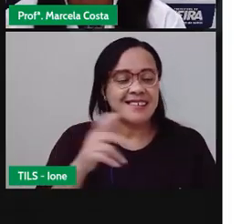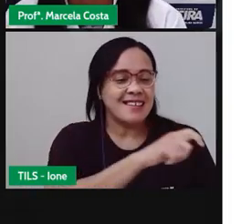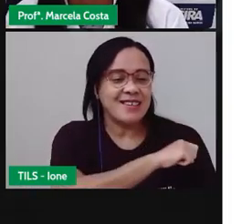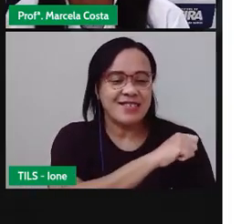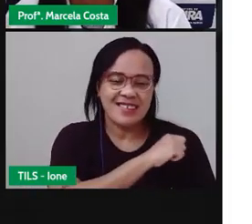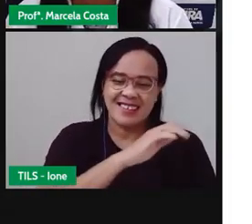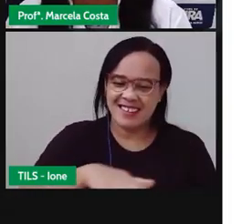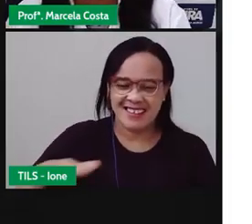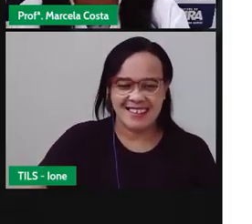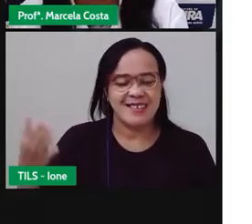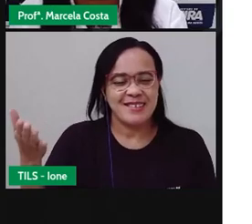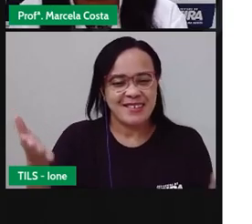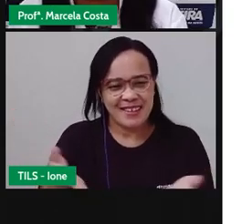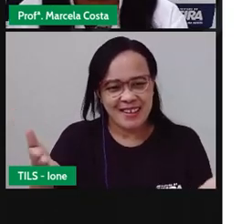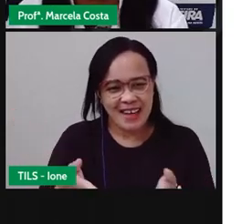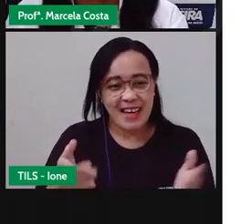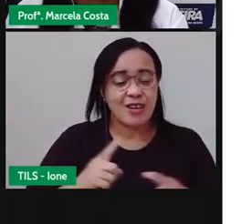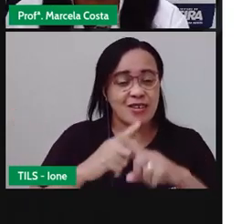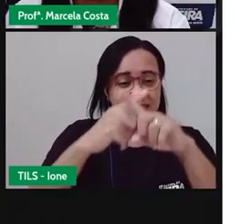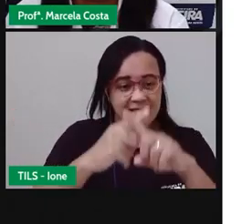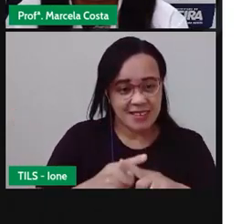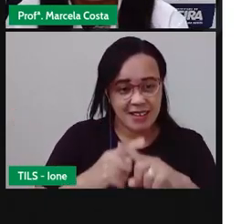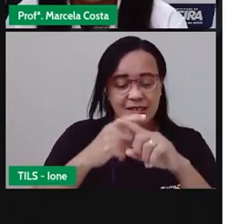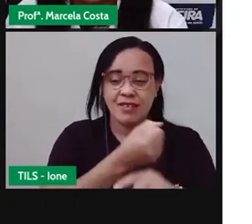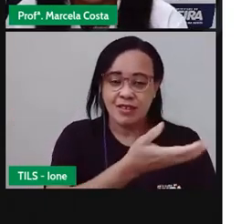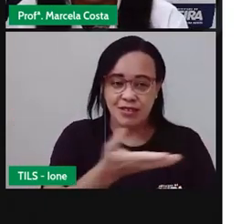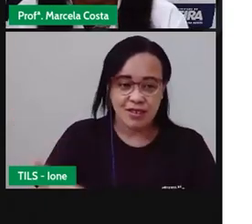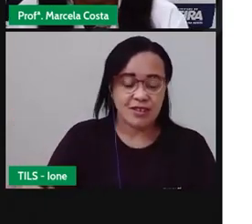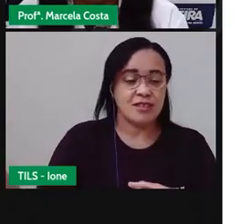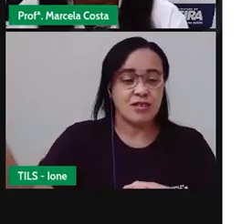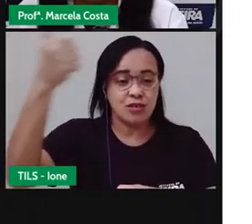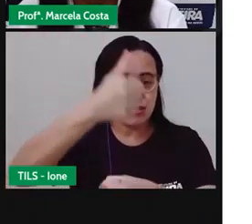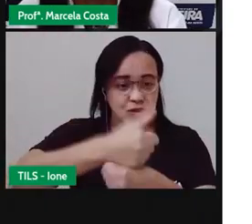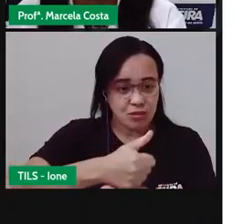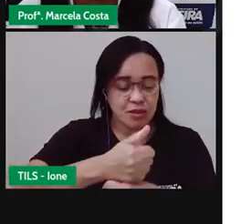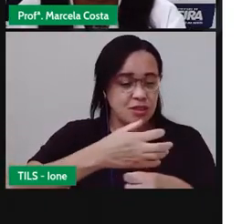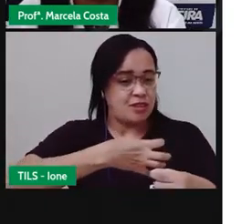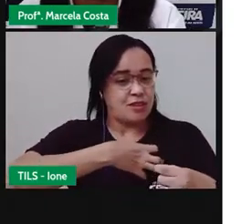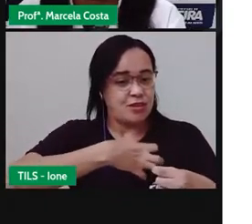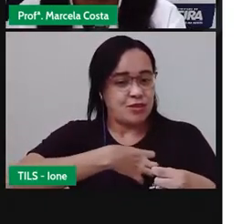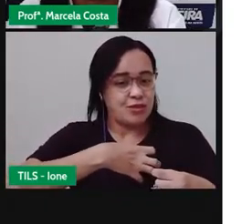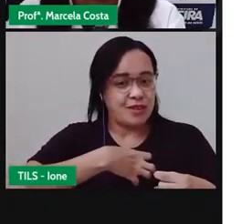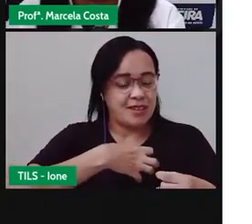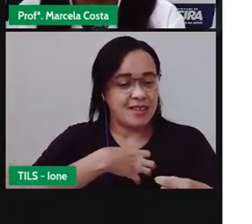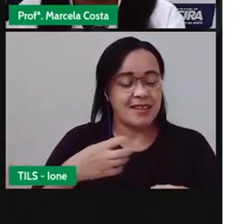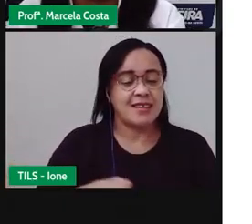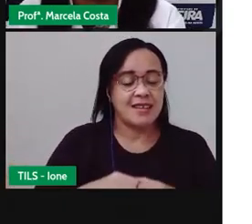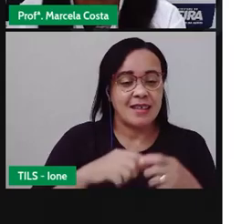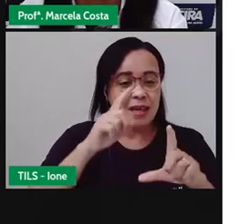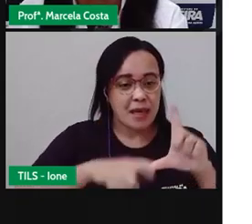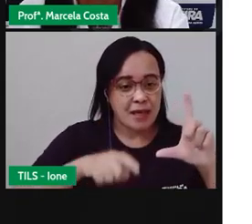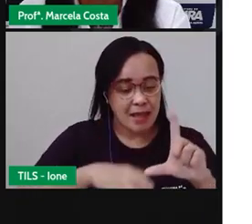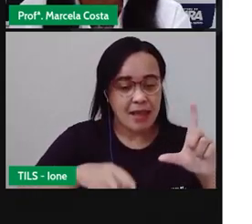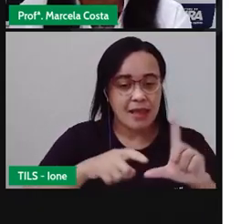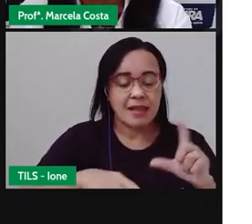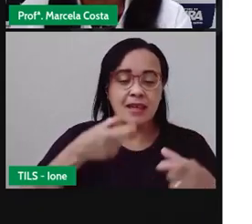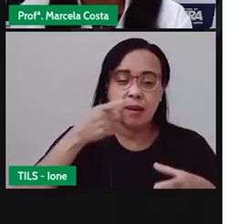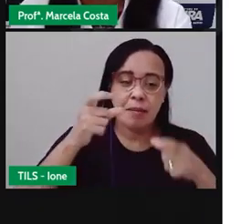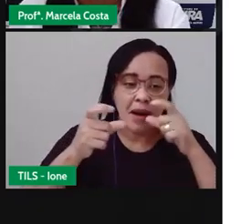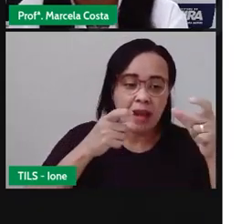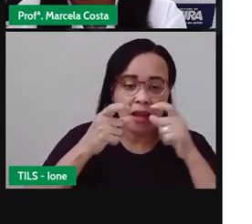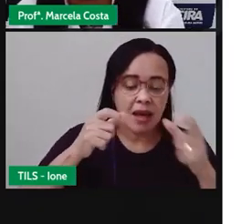Agora, nesse desafio, vocês vão substituir o som inicial das palavras